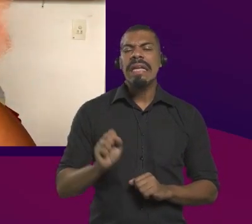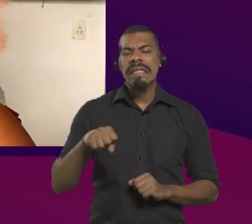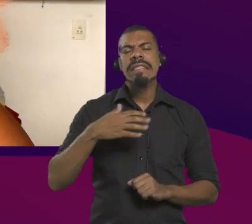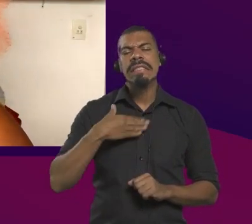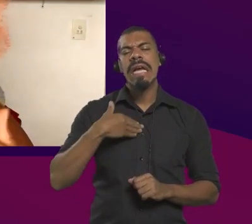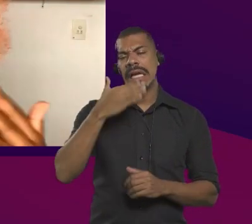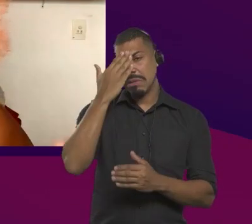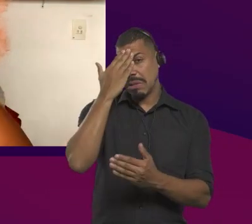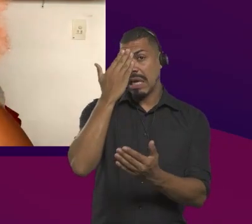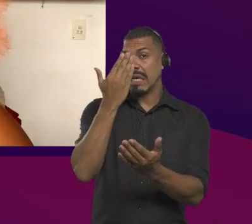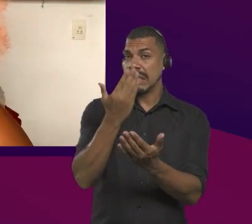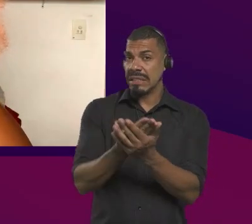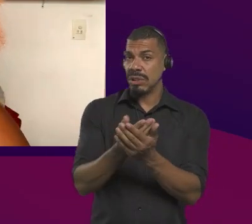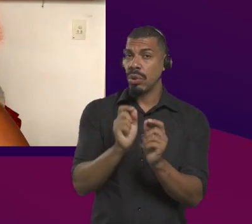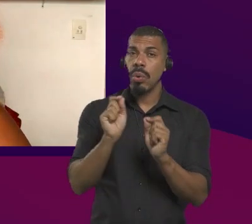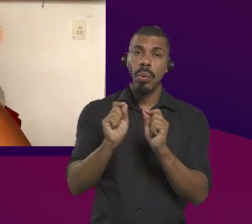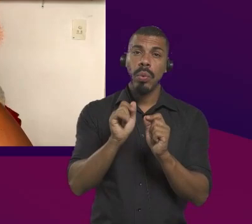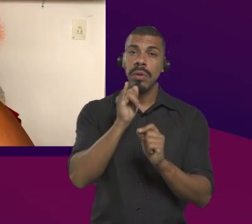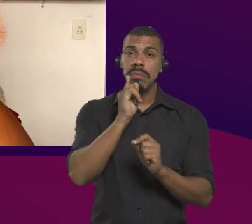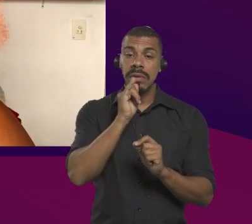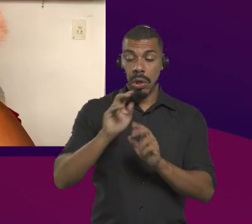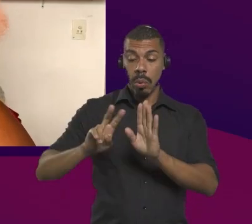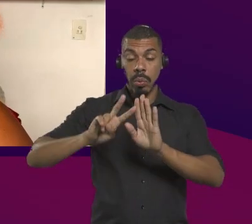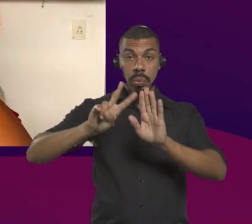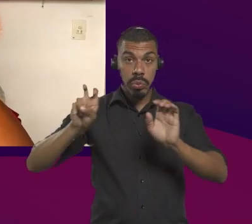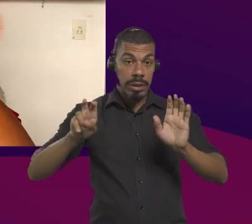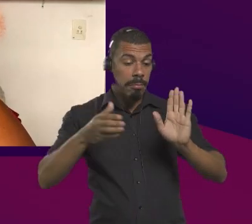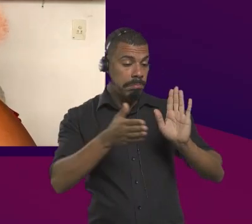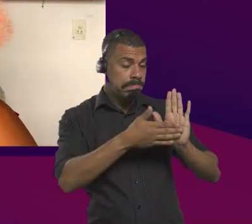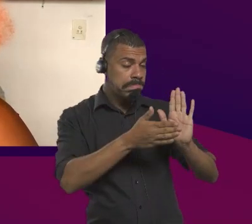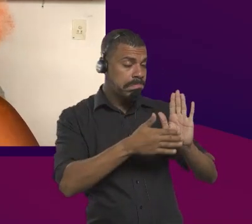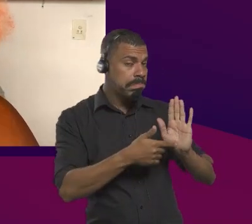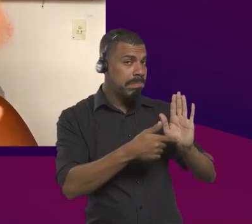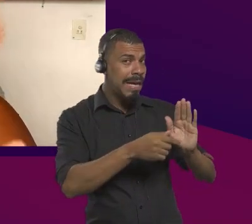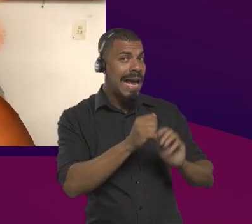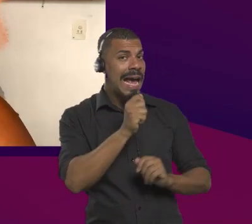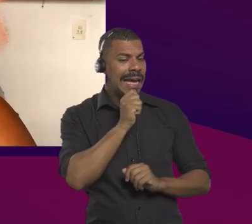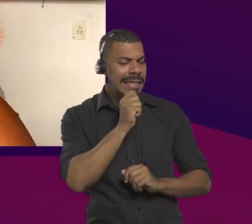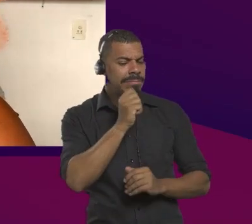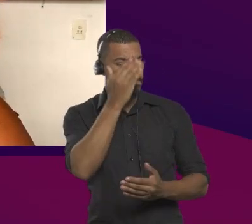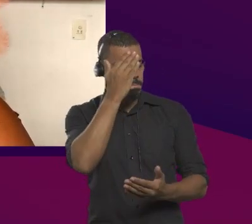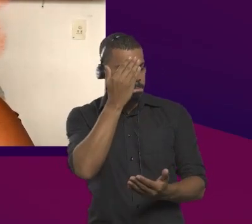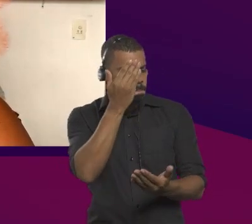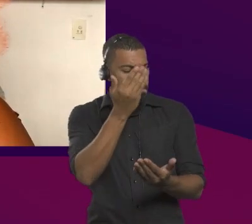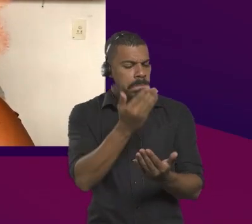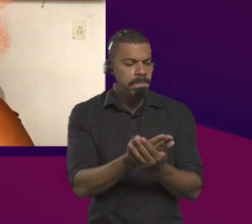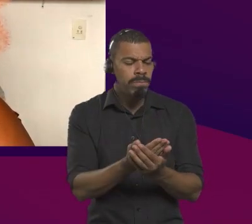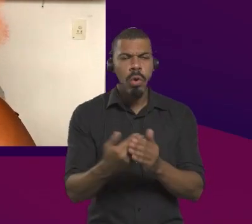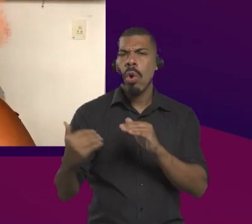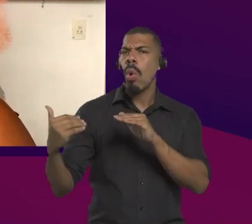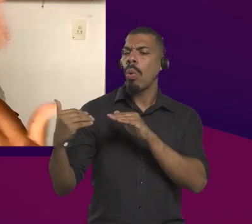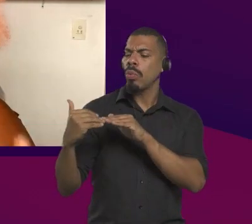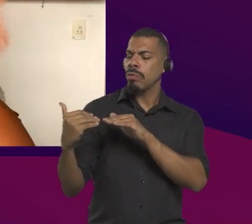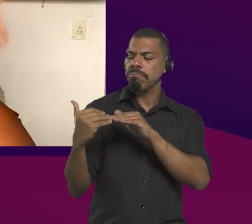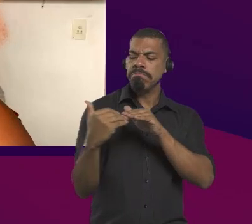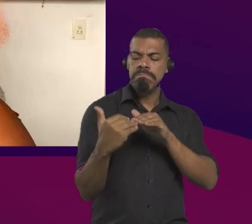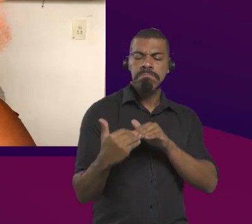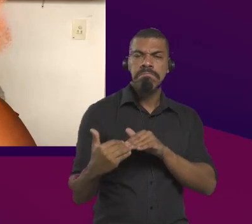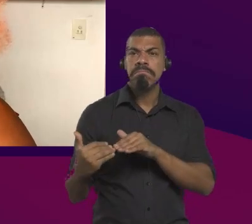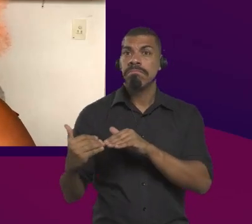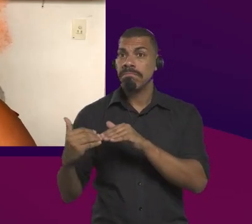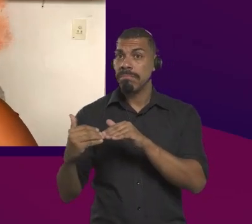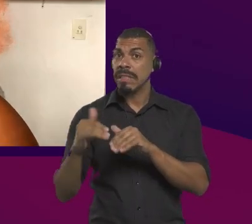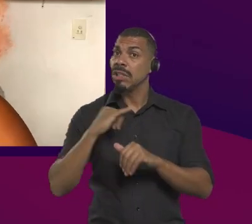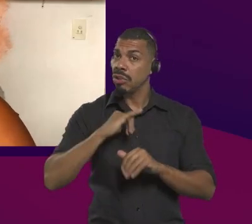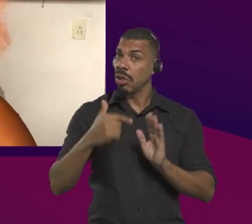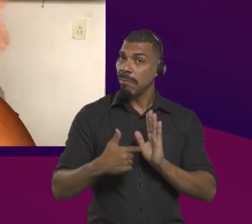que, com relação à banalização e tudo mais da pauta, eu ainda acredito que, eu concordo super com a Flávia, inclusive é uma coisa que eu tenho